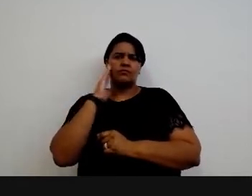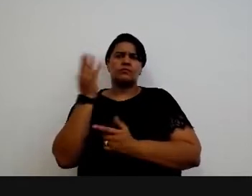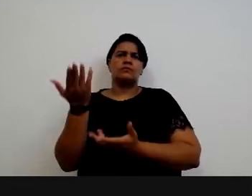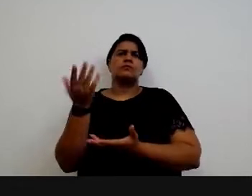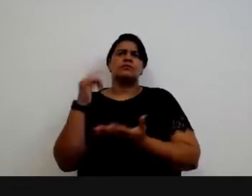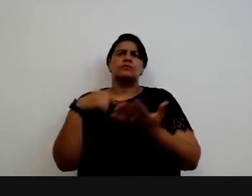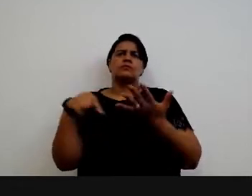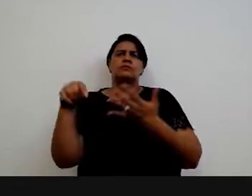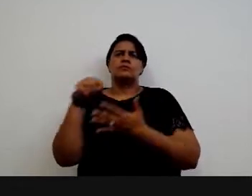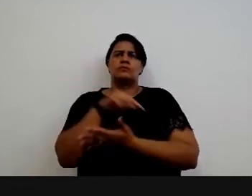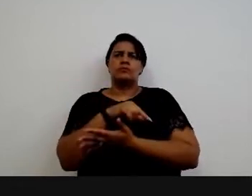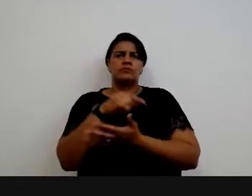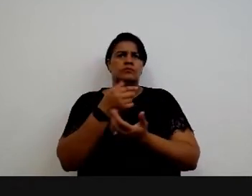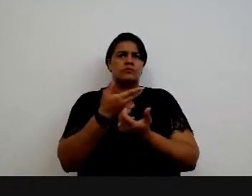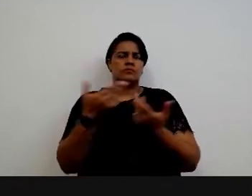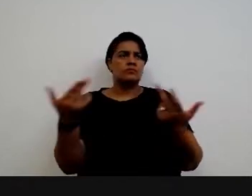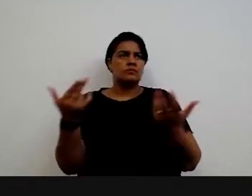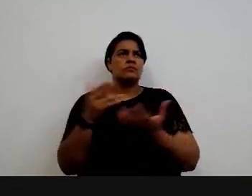parlamento,